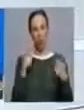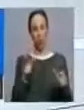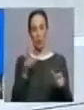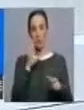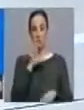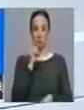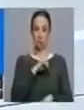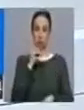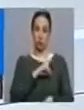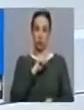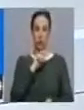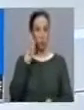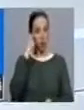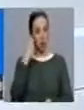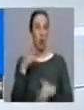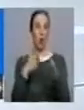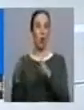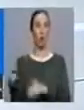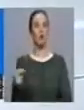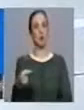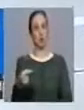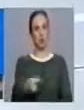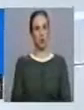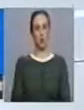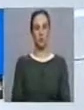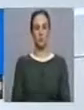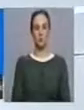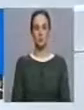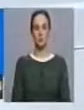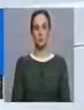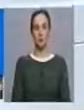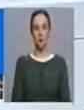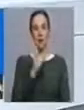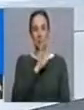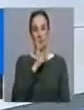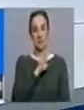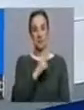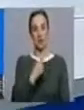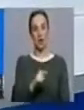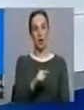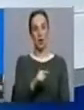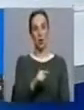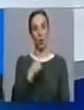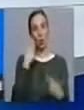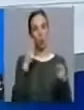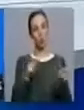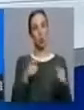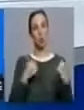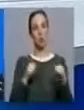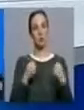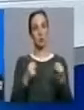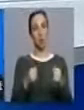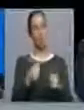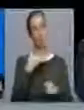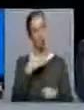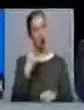controle pode ser ressarcido preta lado mau da ensina é portanto se tivermos esses níveis mais moderados pode